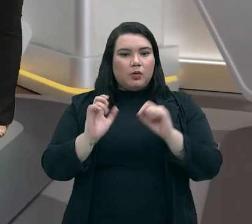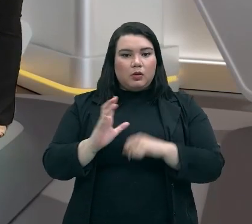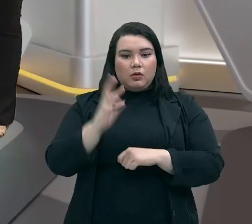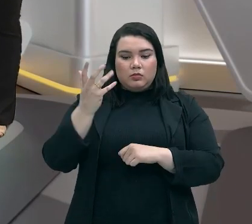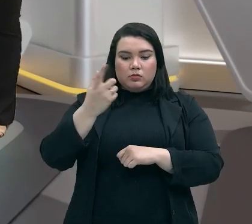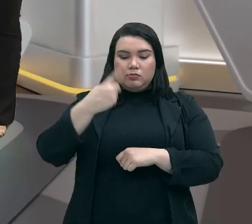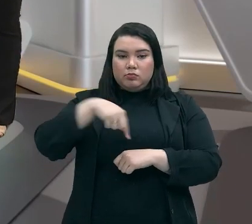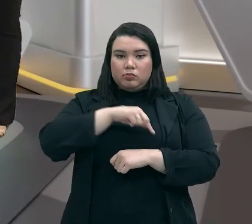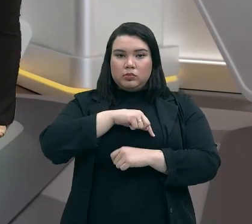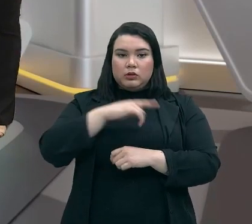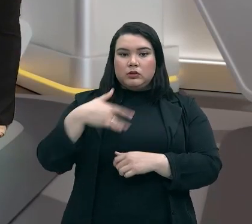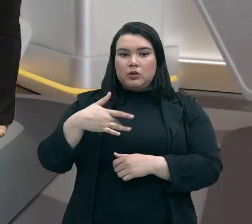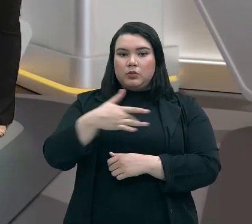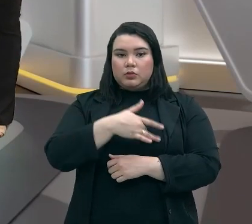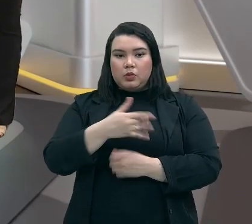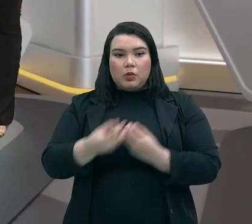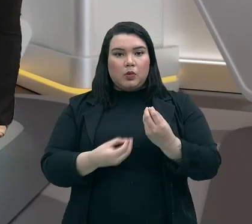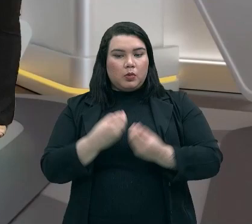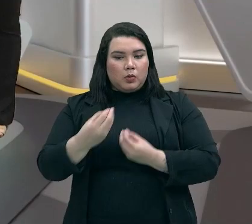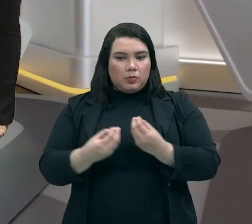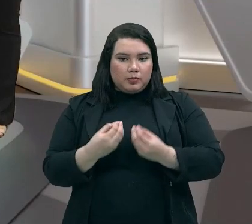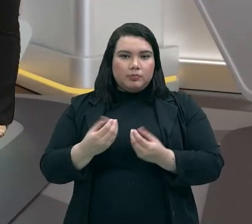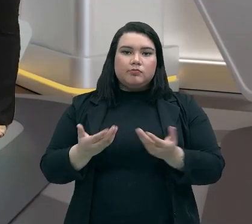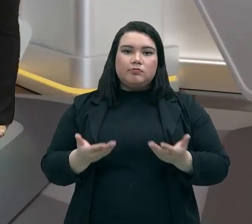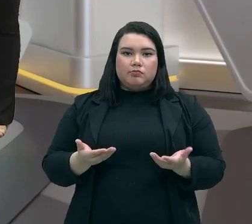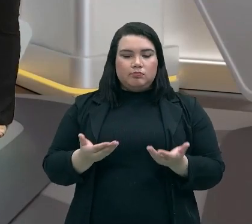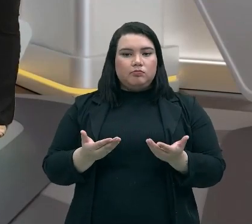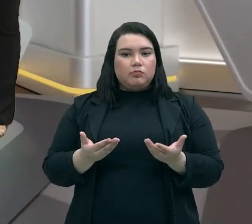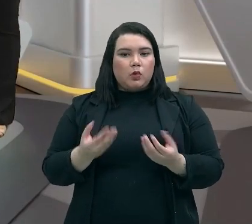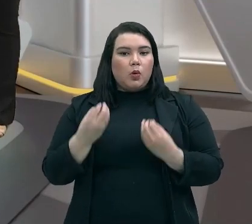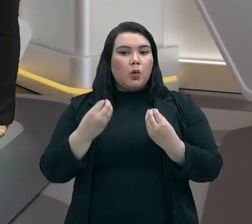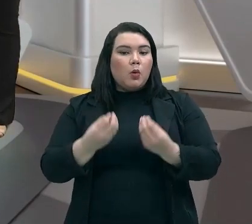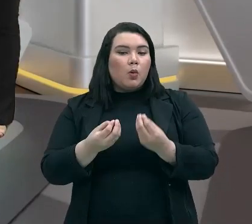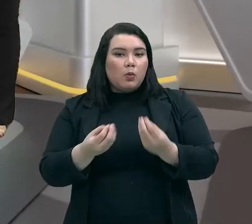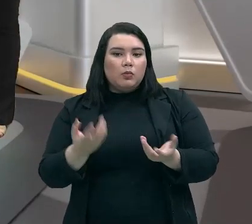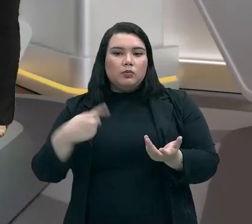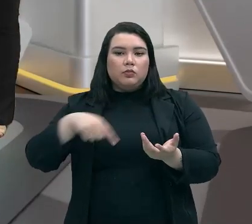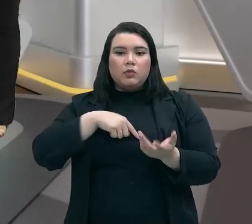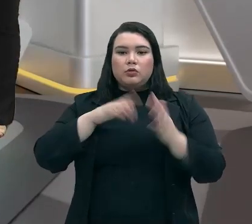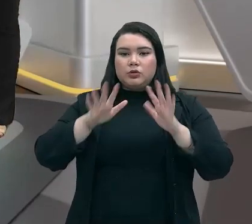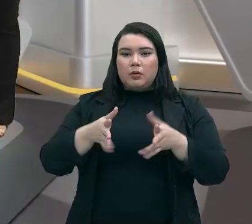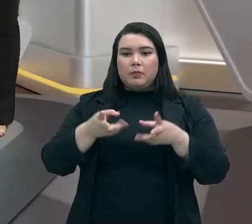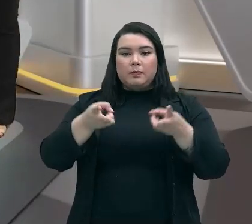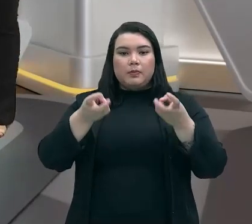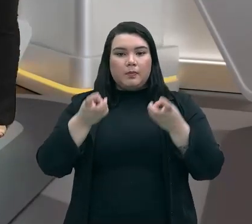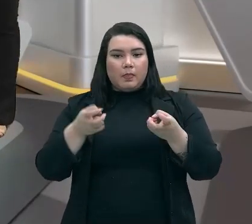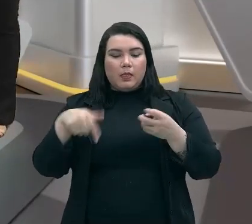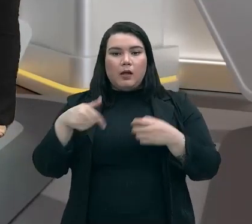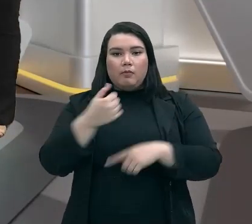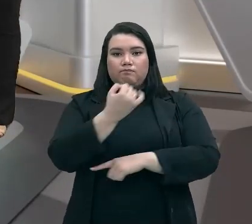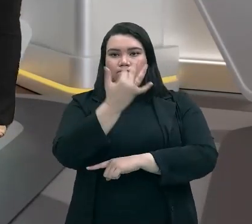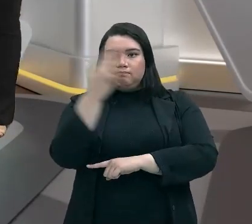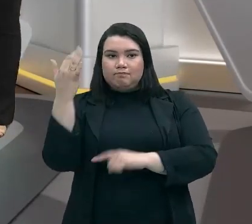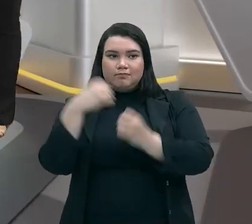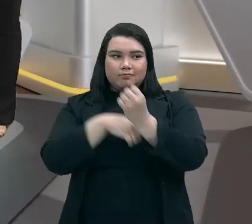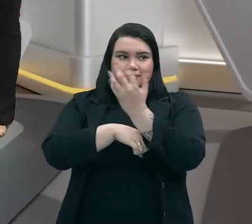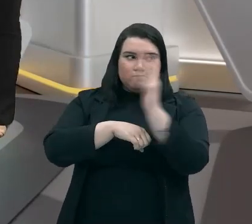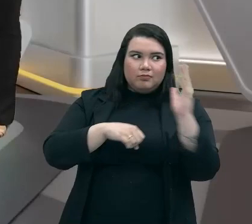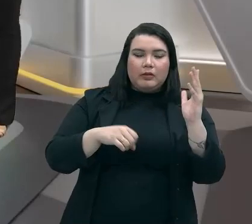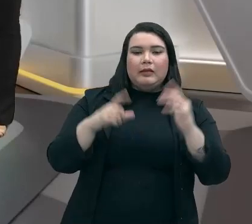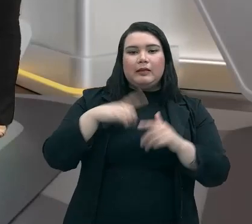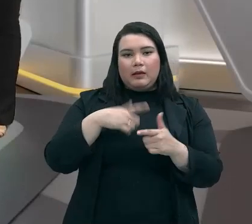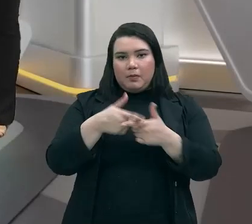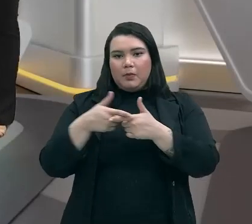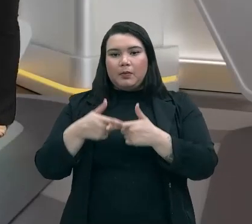gente por conta dessas mudanças climáticas? De que maneira que isso... A gente já viu aqui que o meio ambiente ele é afetado. Sim. Né? E de